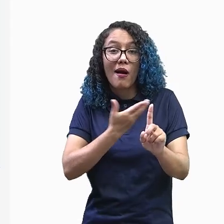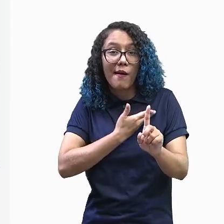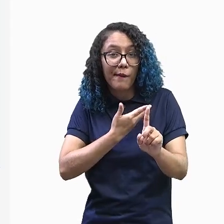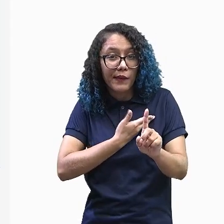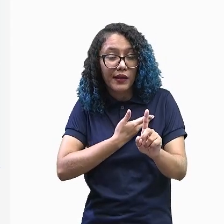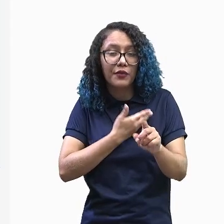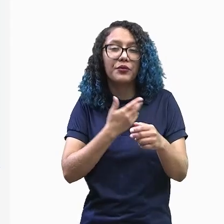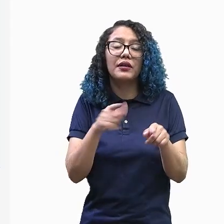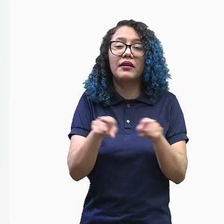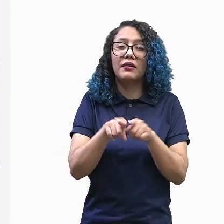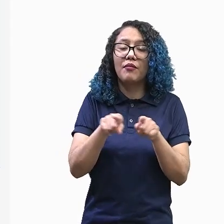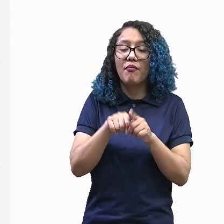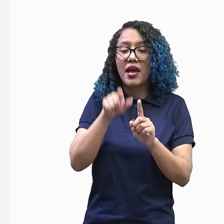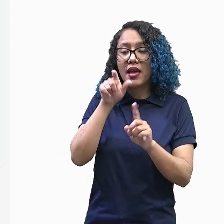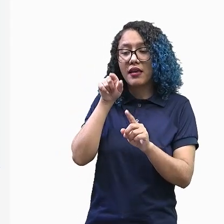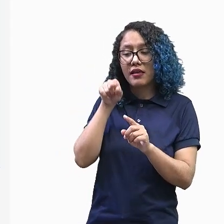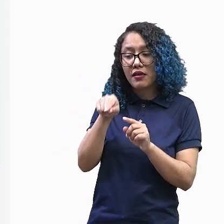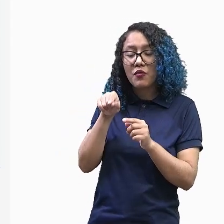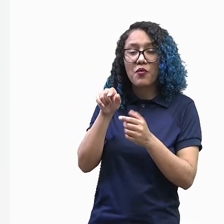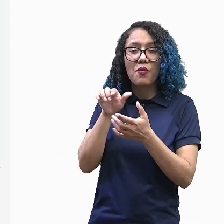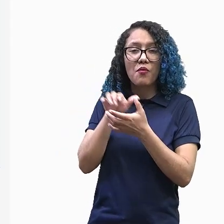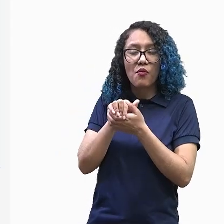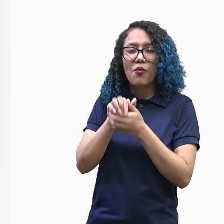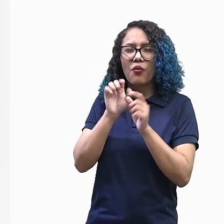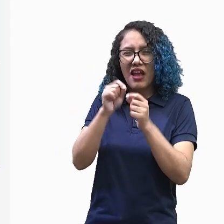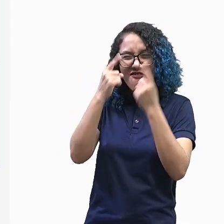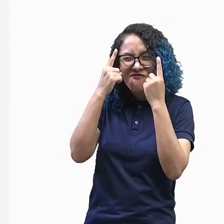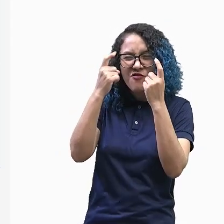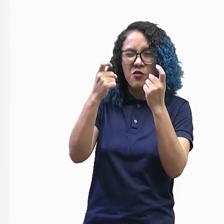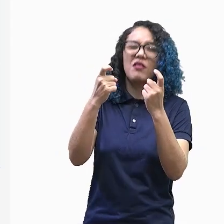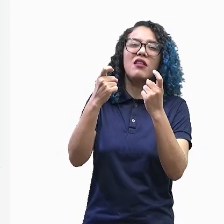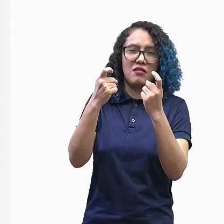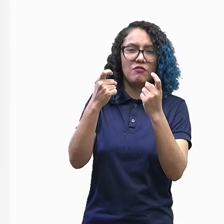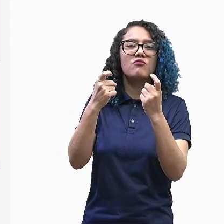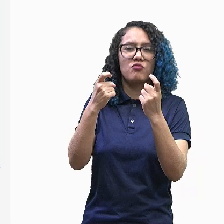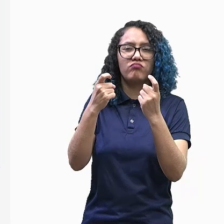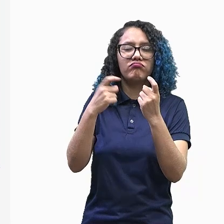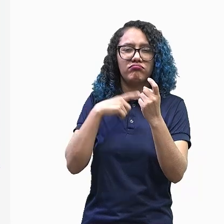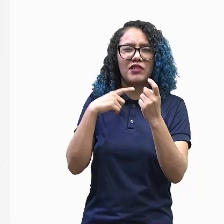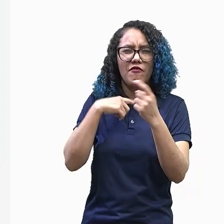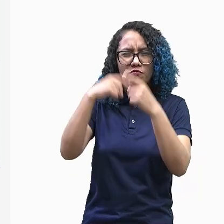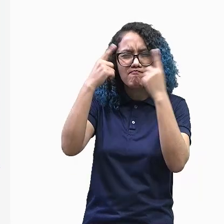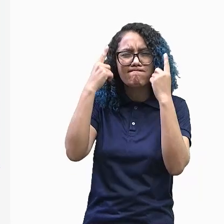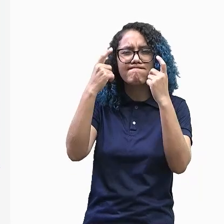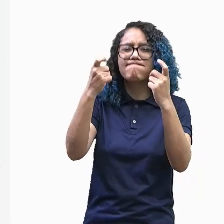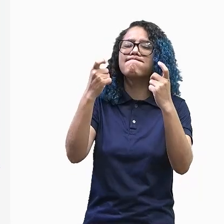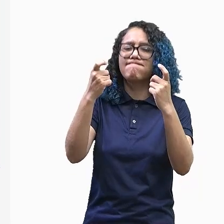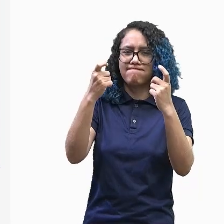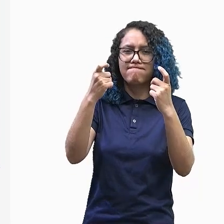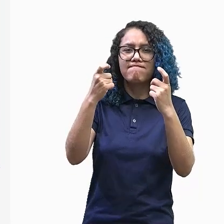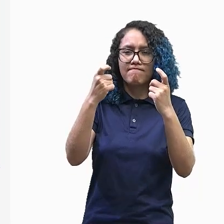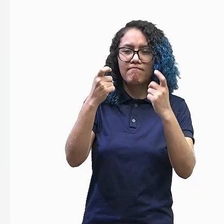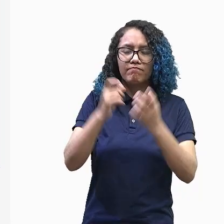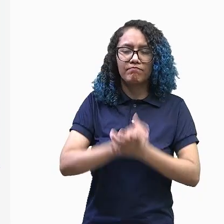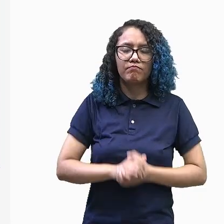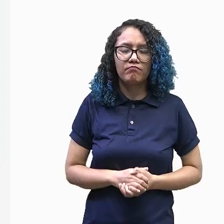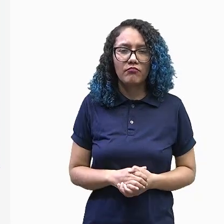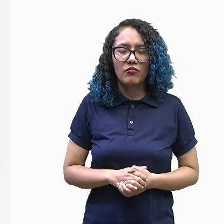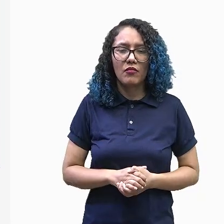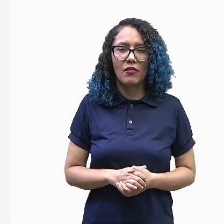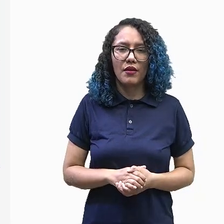porque Vilela ele agiu com brutalidade, né, com uma violência